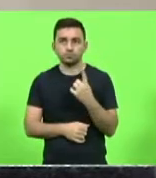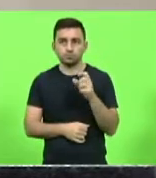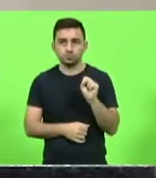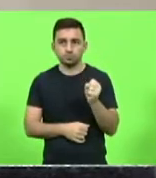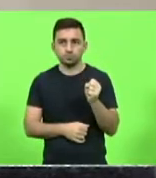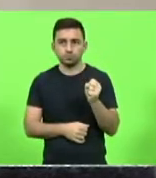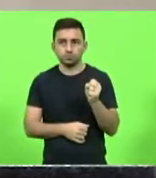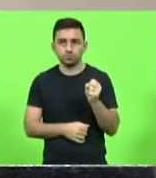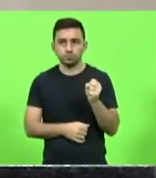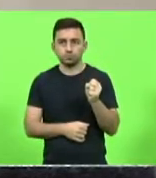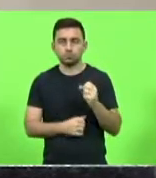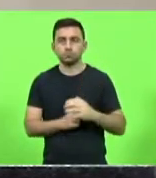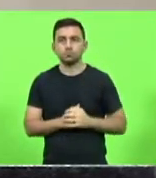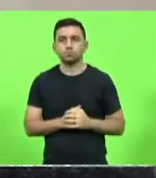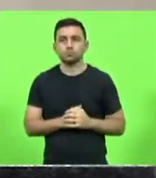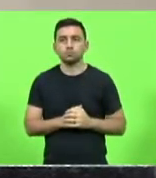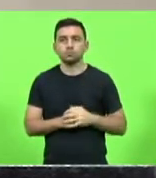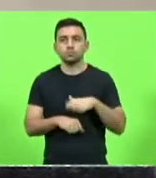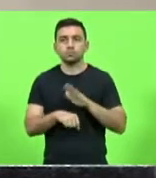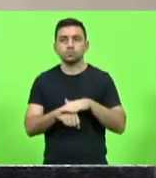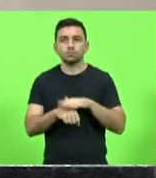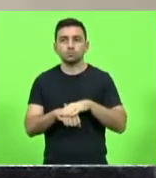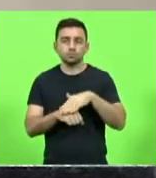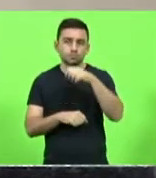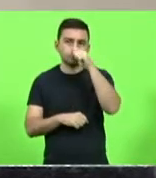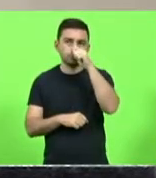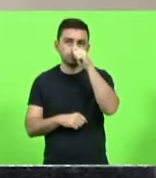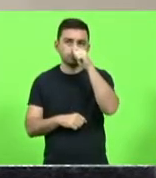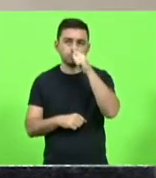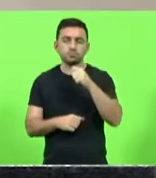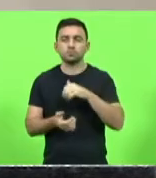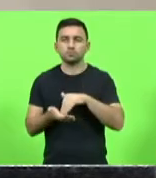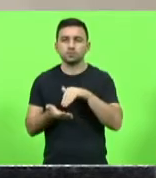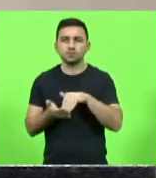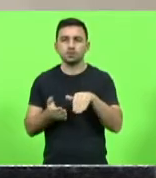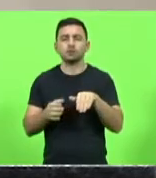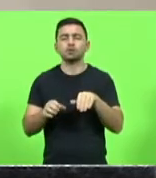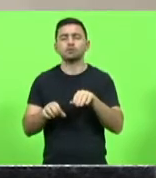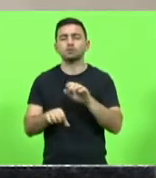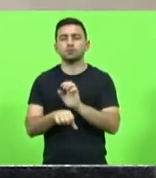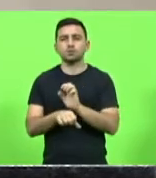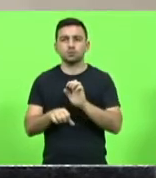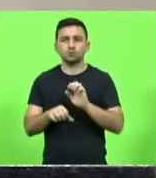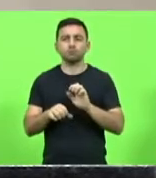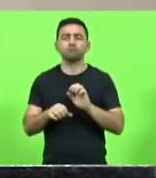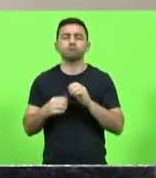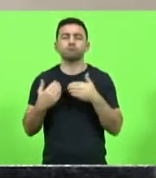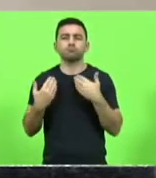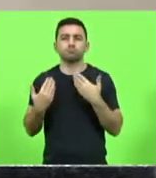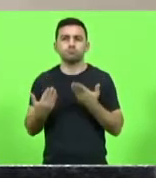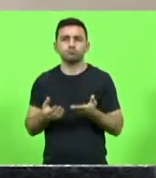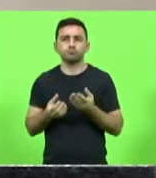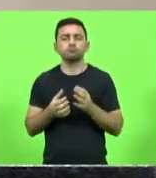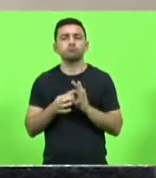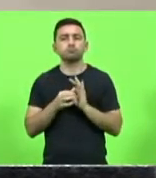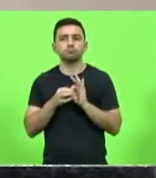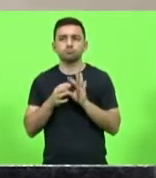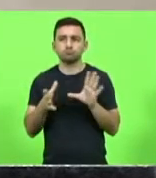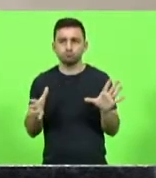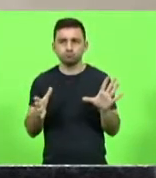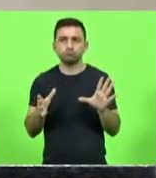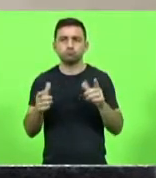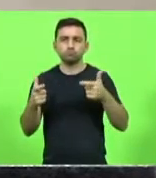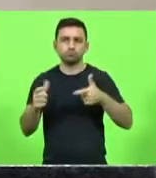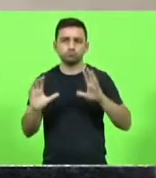418. Autor, deputado João Amin, solicitando ao secretário de Estado da Casa Civil informações acerca da concessão do Centro de Eventos Luiz Henrique da Silveira.